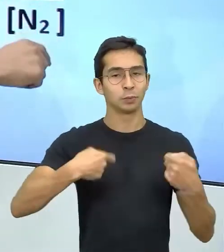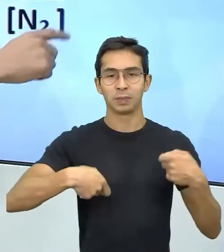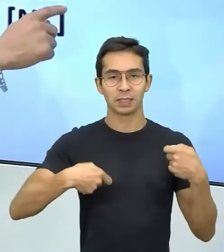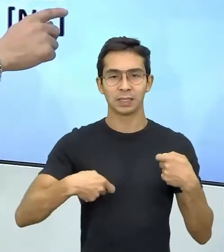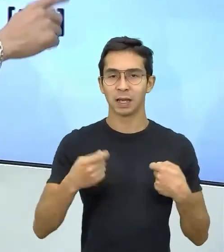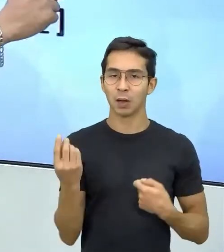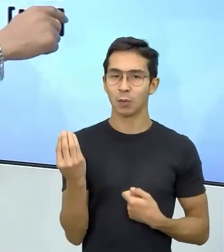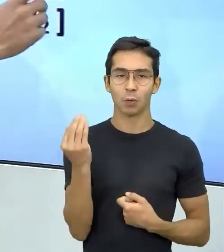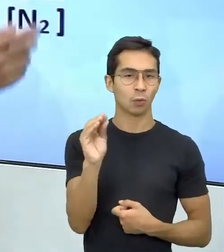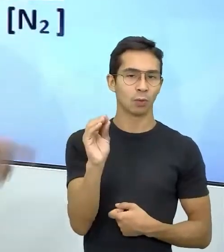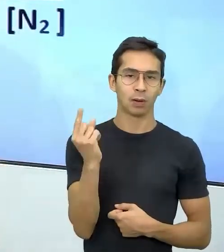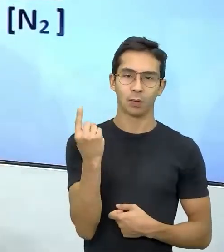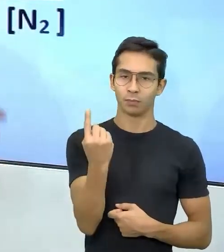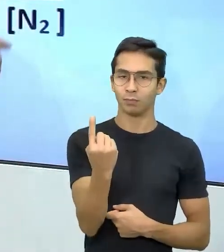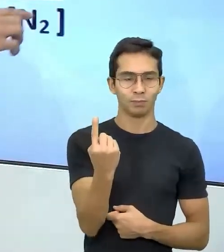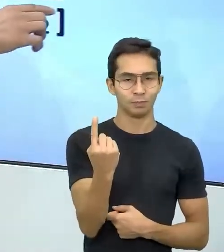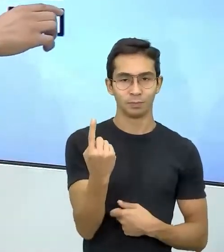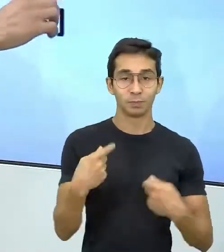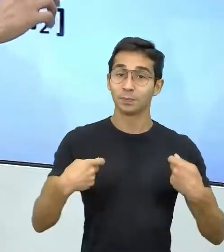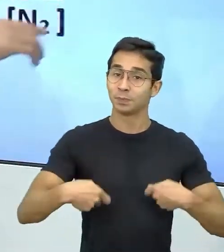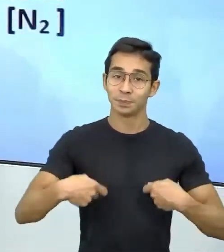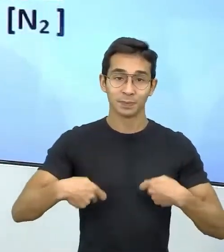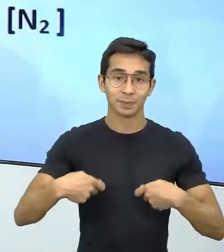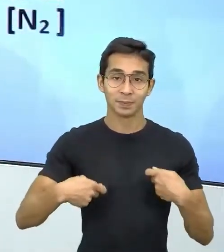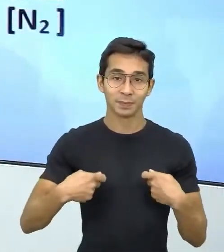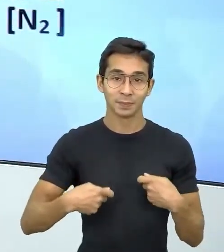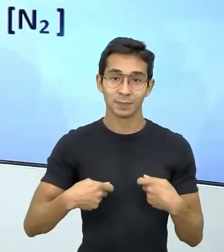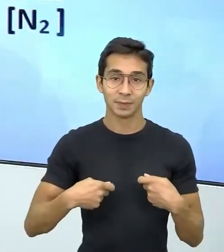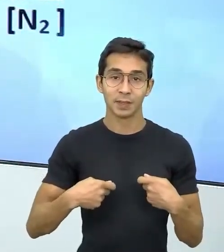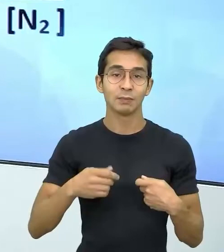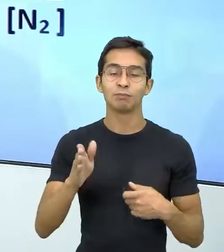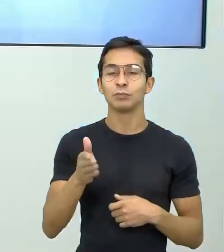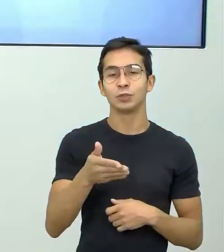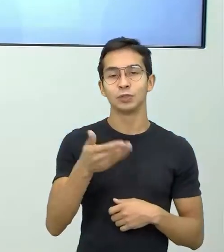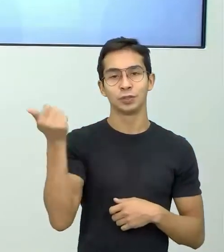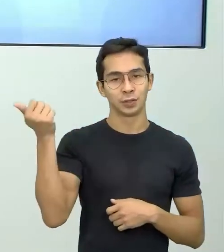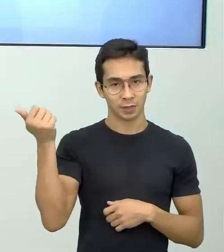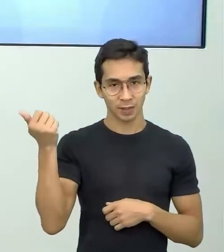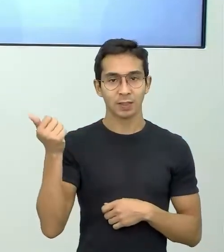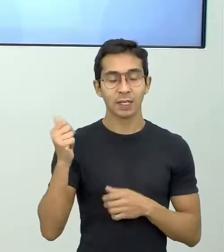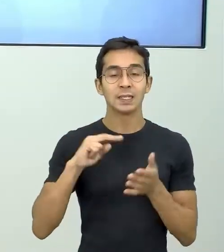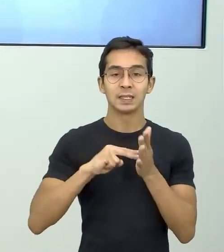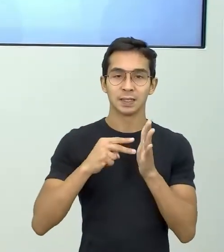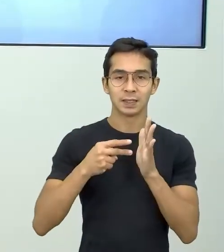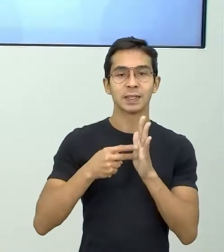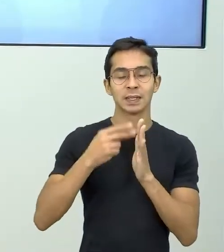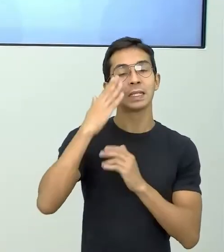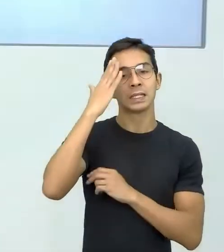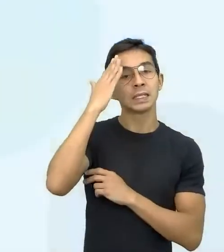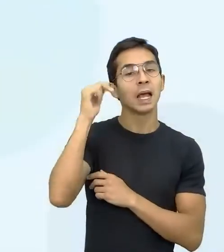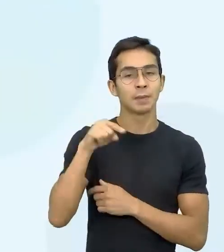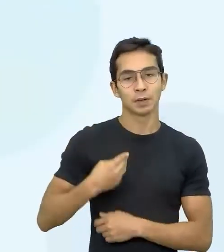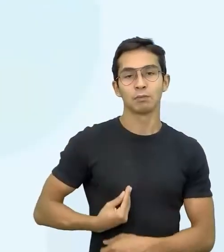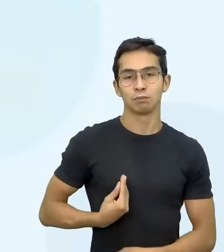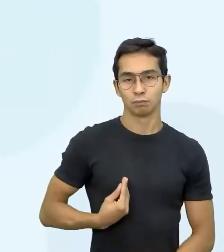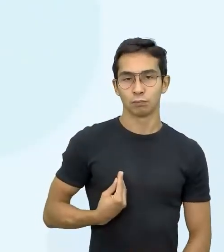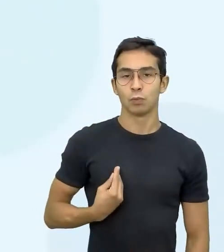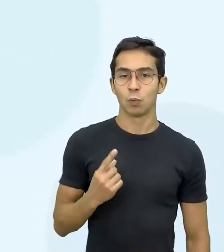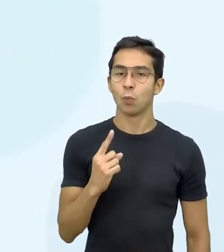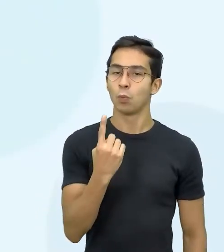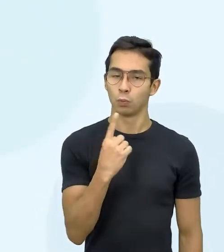no meio dos quadrados e não precisa de eu colocar 1, porque o 1 já subentende-se que ele está fazendo parte ali da nossa